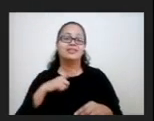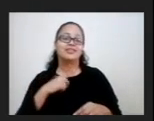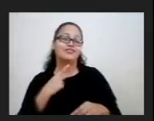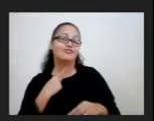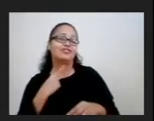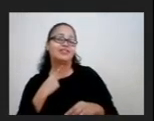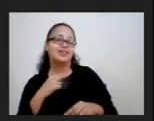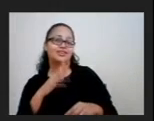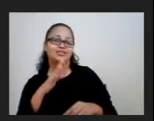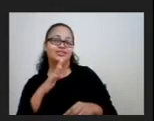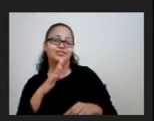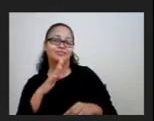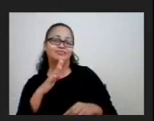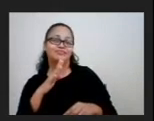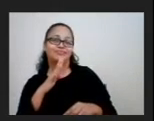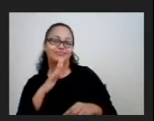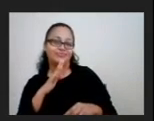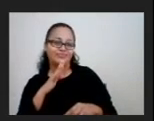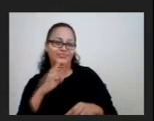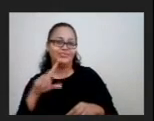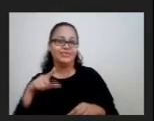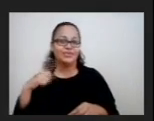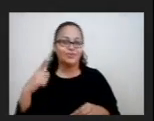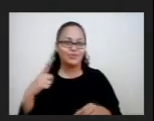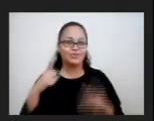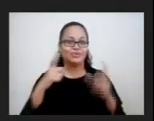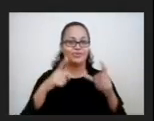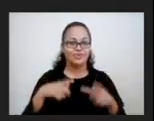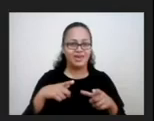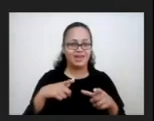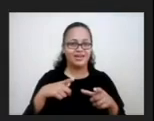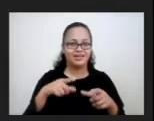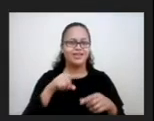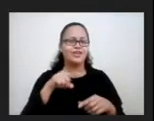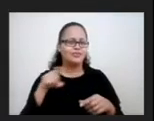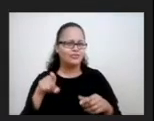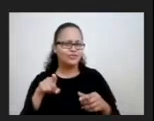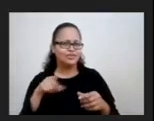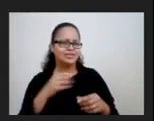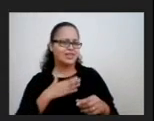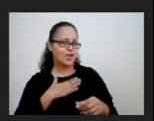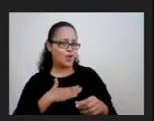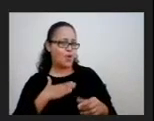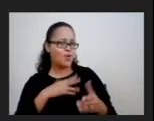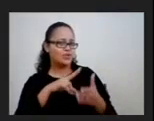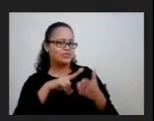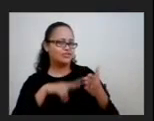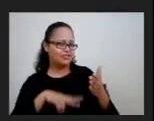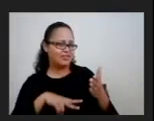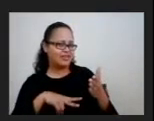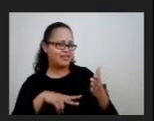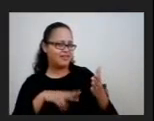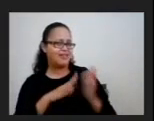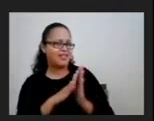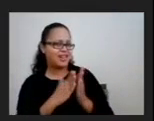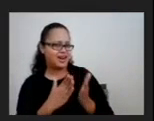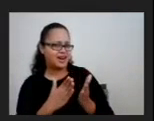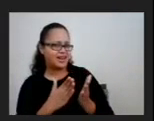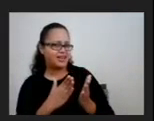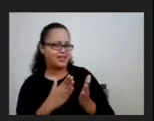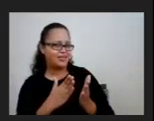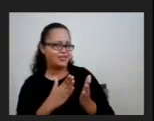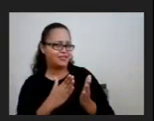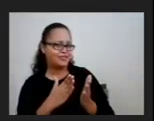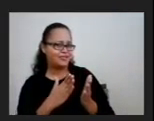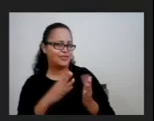você gosta de ler? Porque o livro é uma forma barata de fazer uma viagem, né? Você pega o livro e você consegue, com a